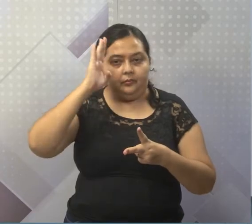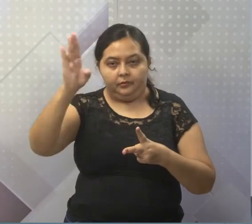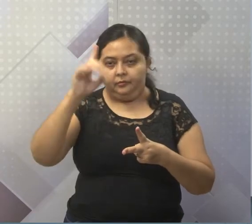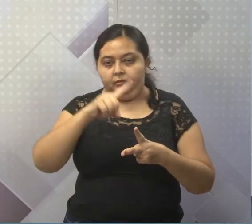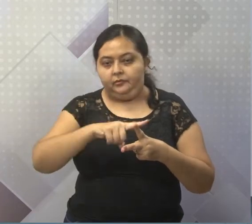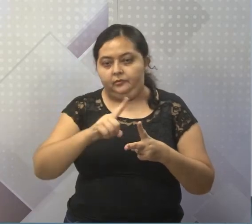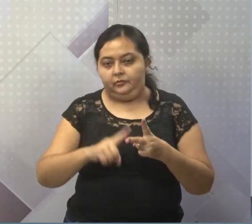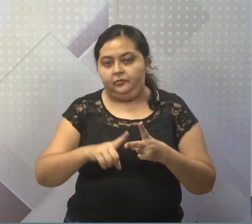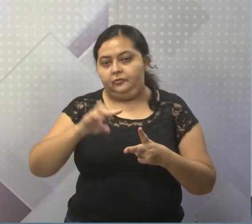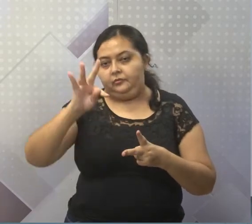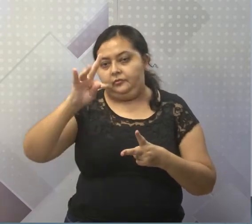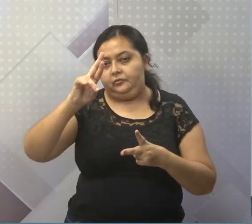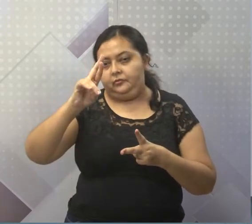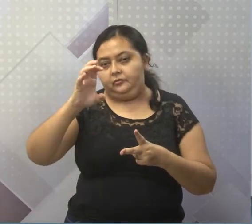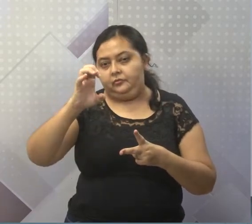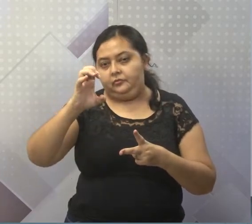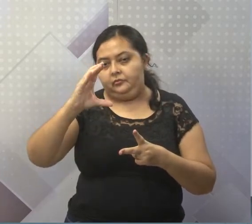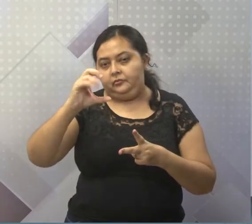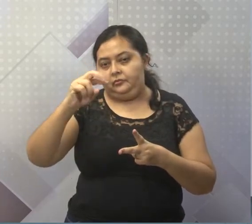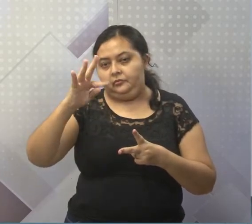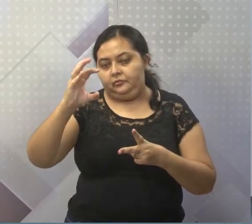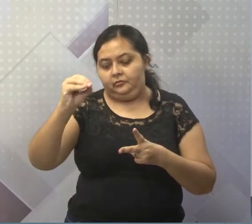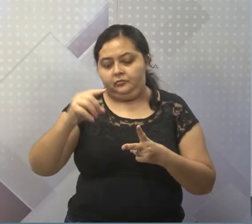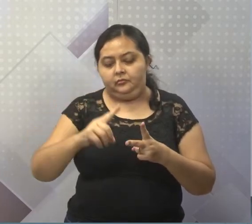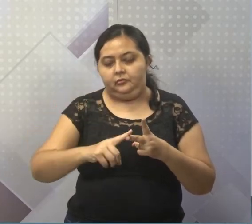falando esses dois pontos do trecento quattrocento